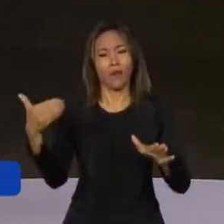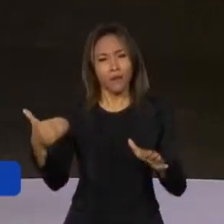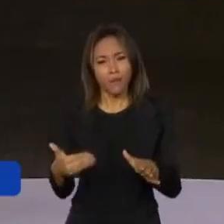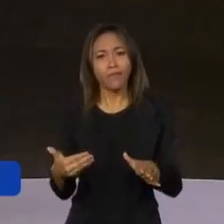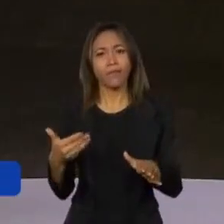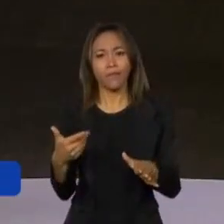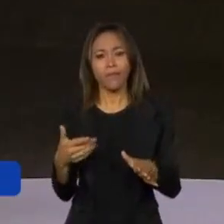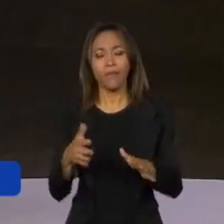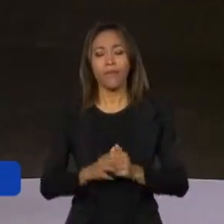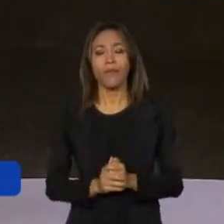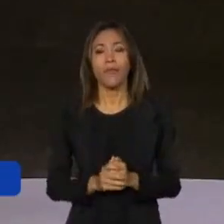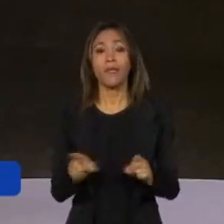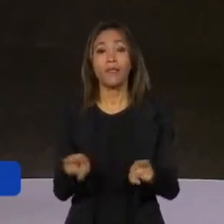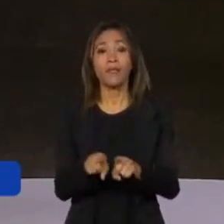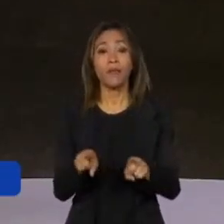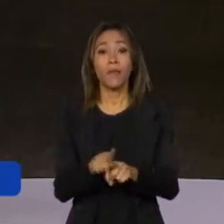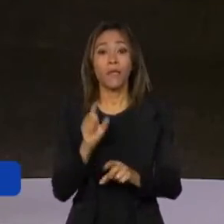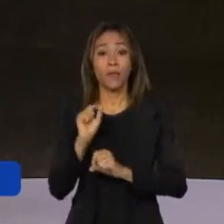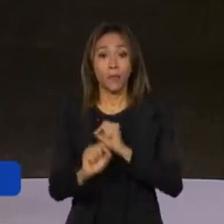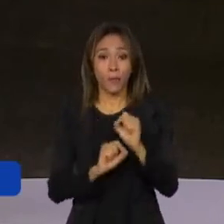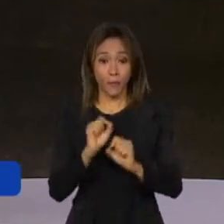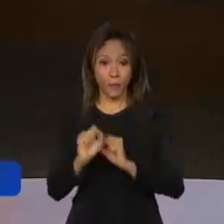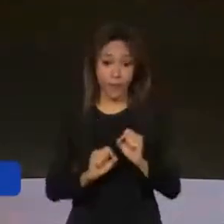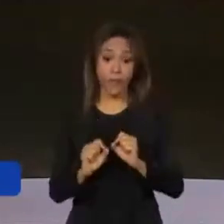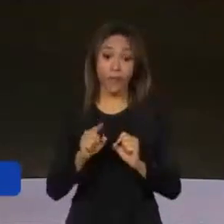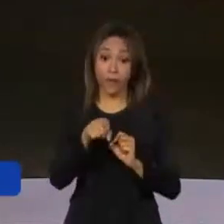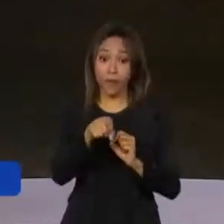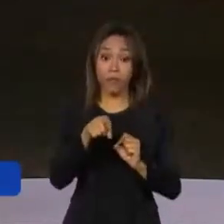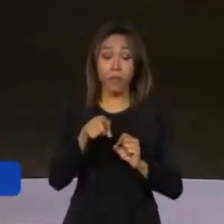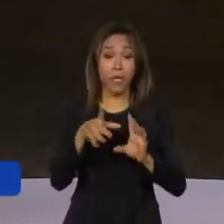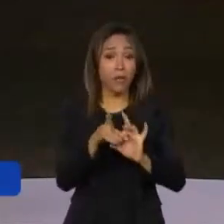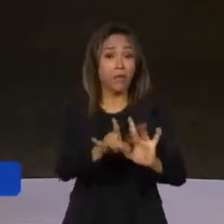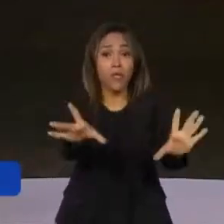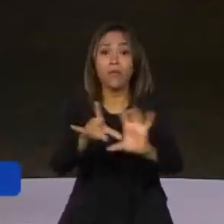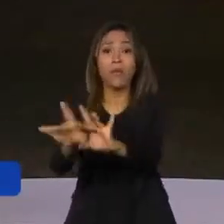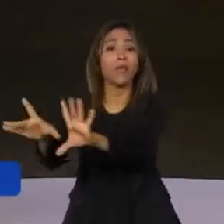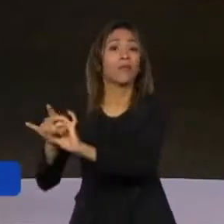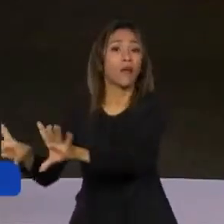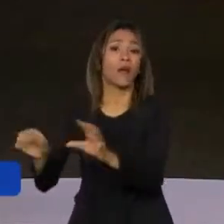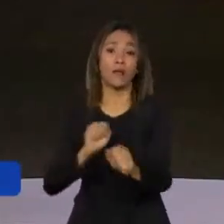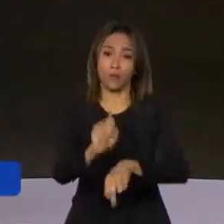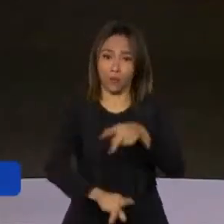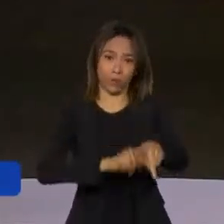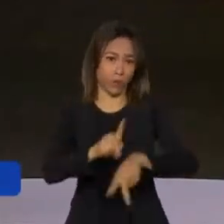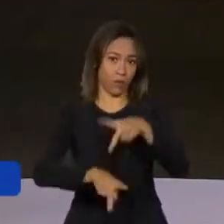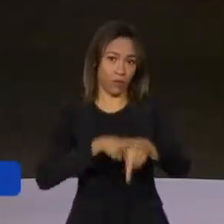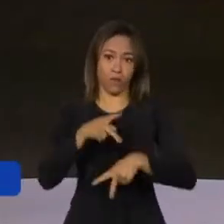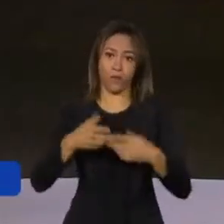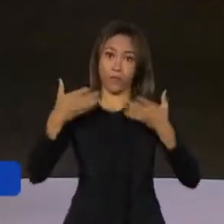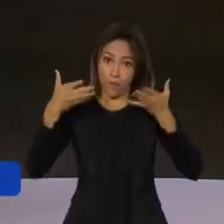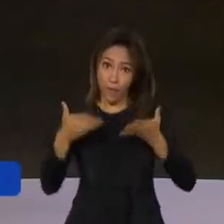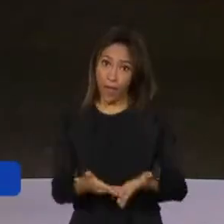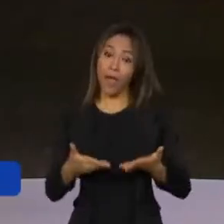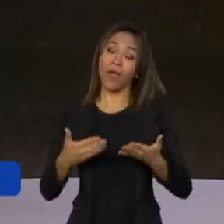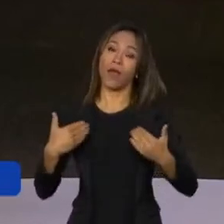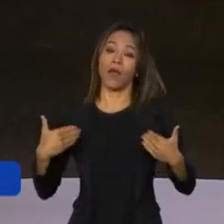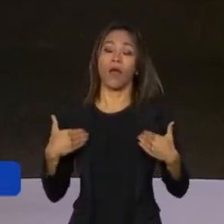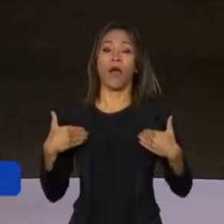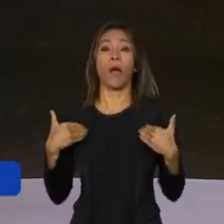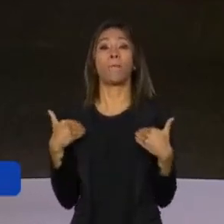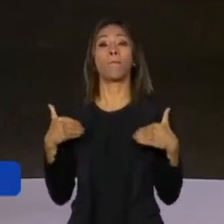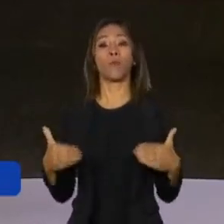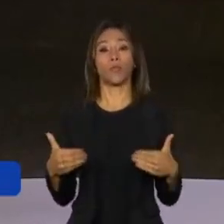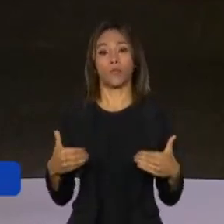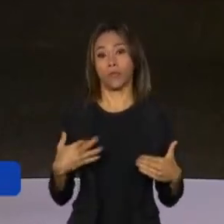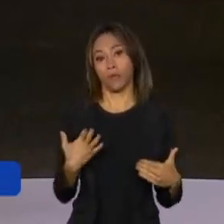pacífica dos conflitos e também pela autodeterminação dos povos então Eh Essa é a posição do governo brasileiro